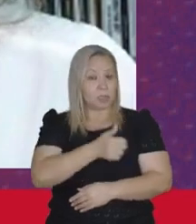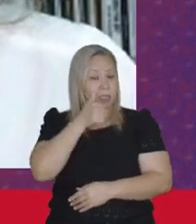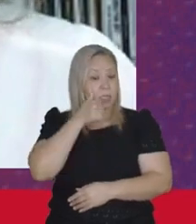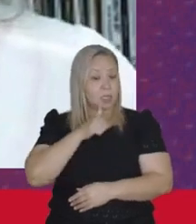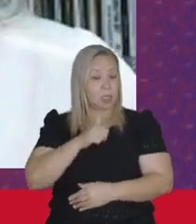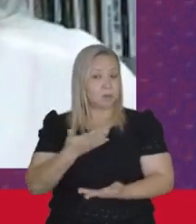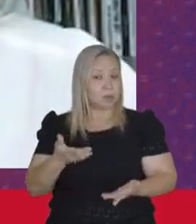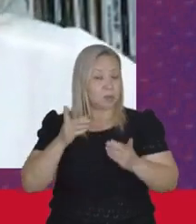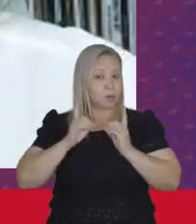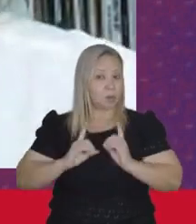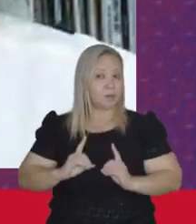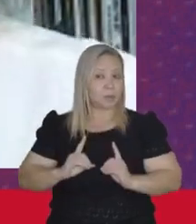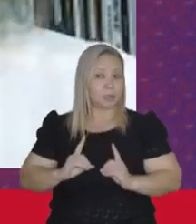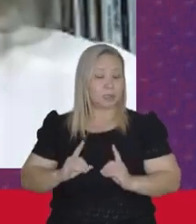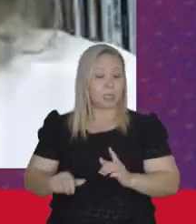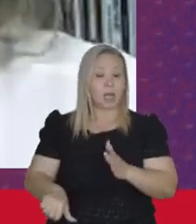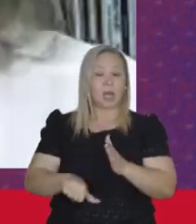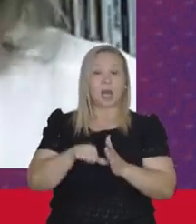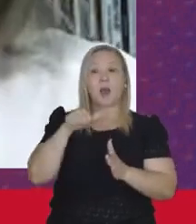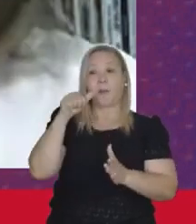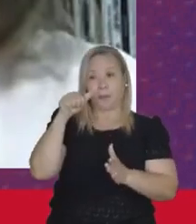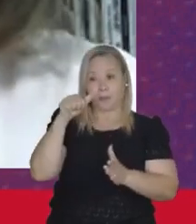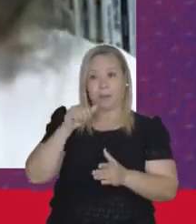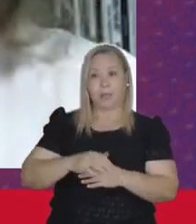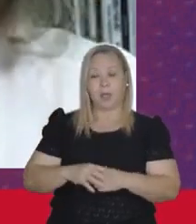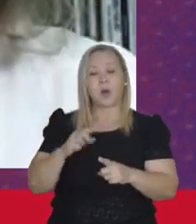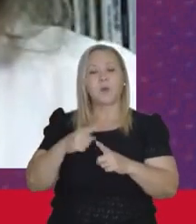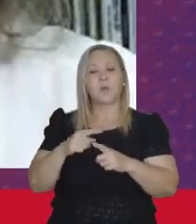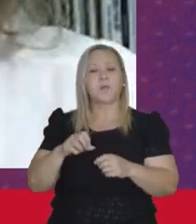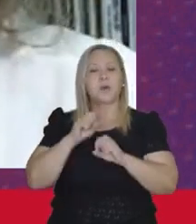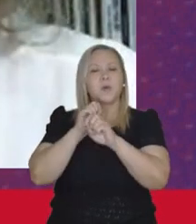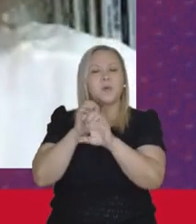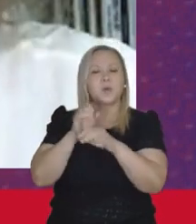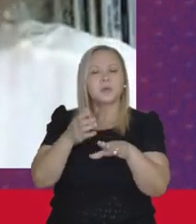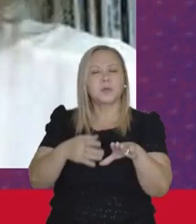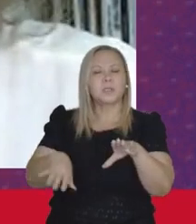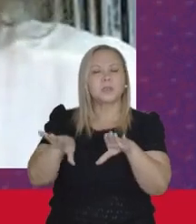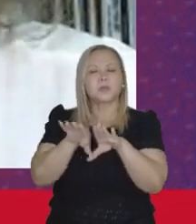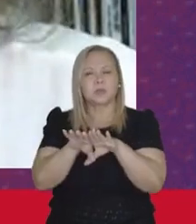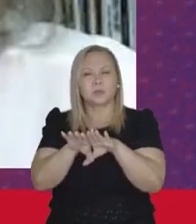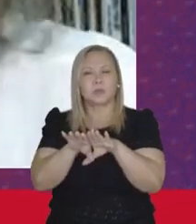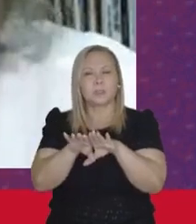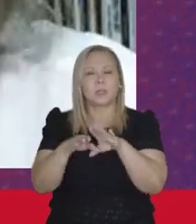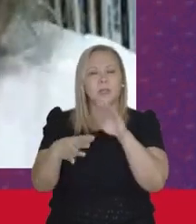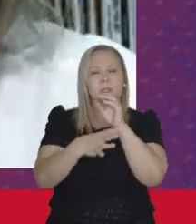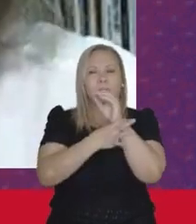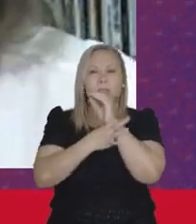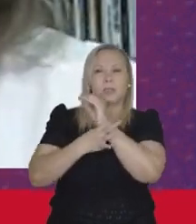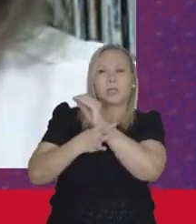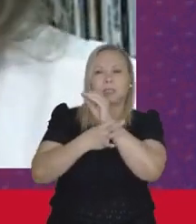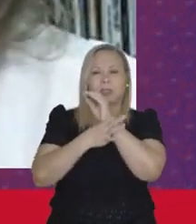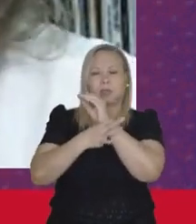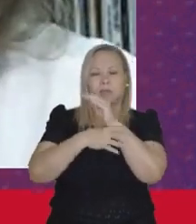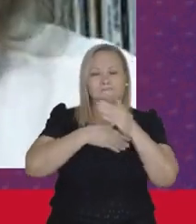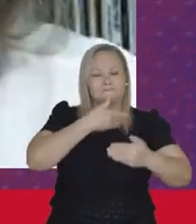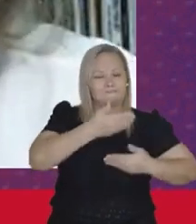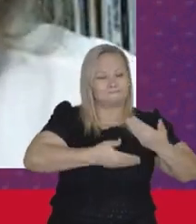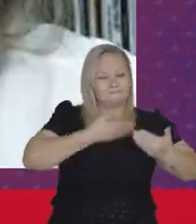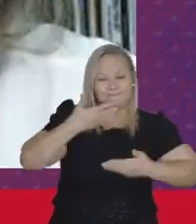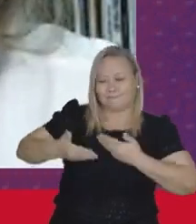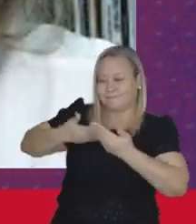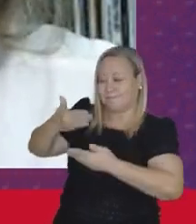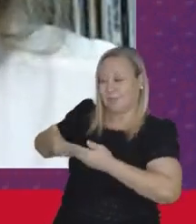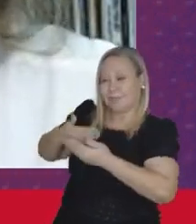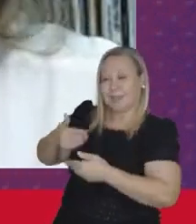com deficiência. Primeiro, porque uma educação inclusiva, ela assegura a interação das